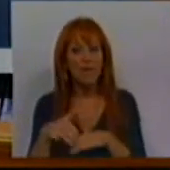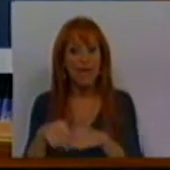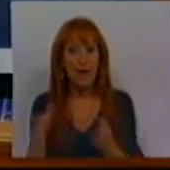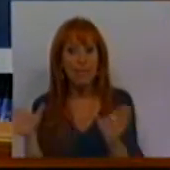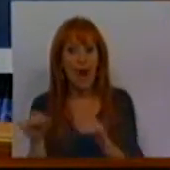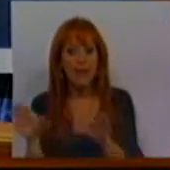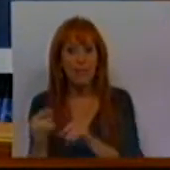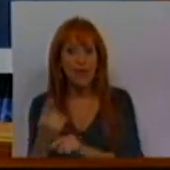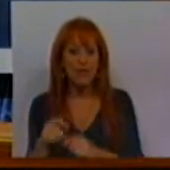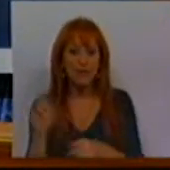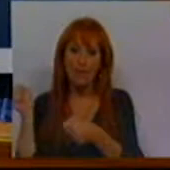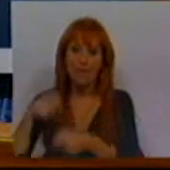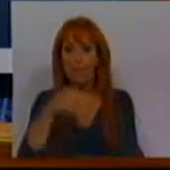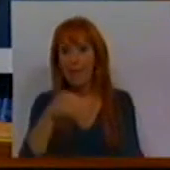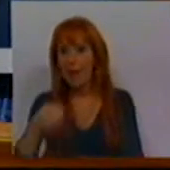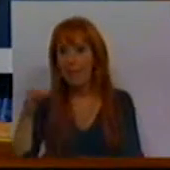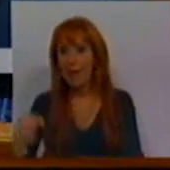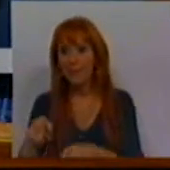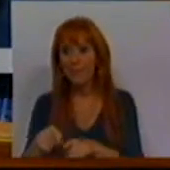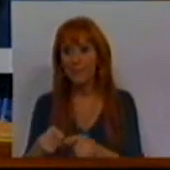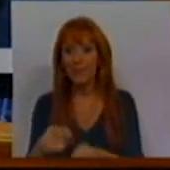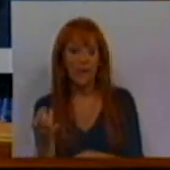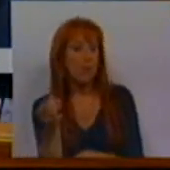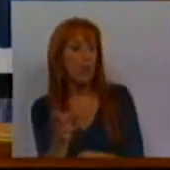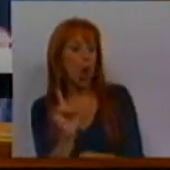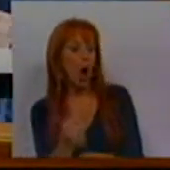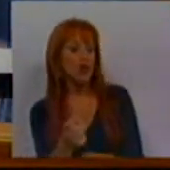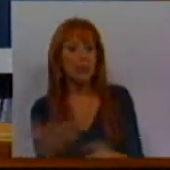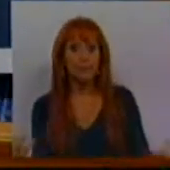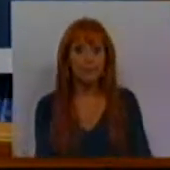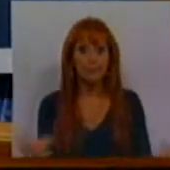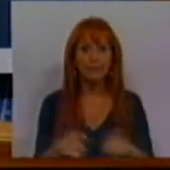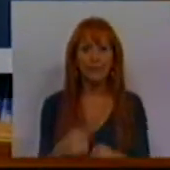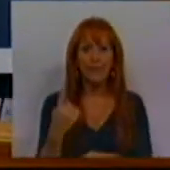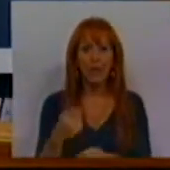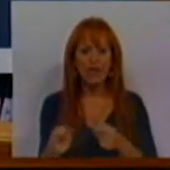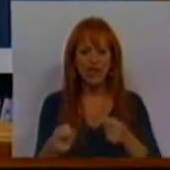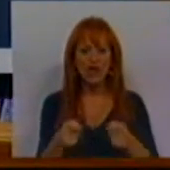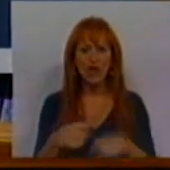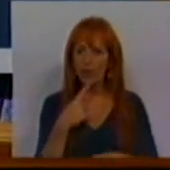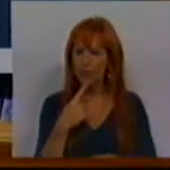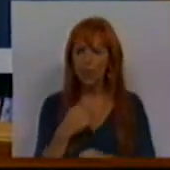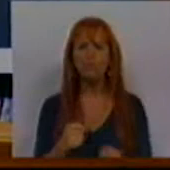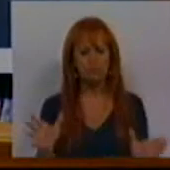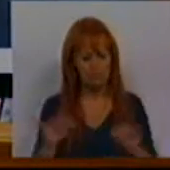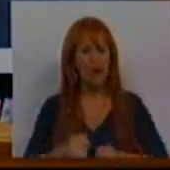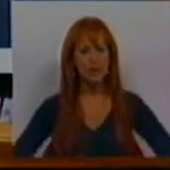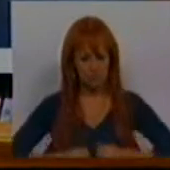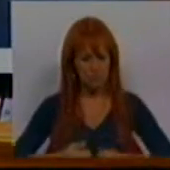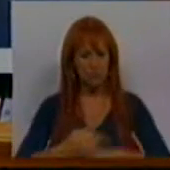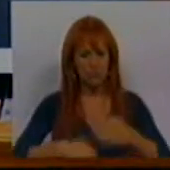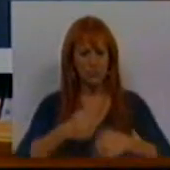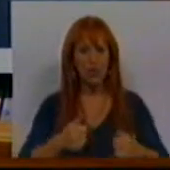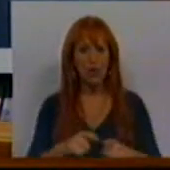fazer mais uma parceria público-privada em detrimento daquilo que seria uma gestão muito mais